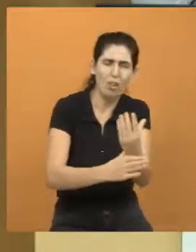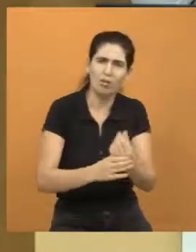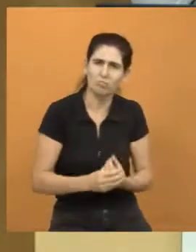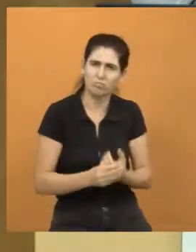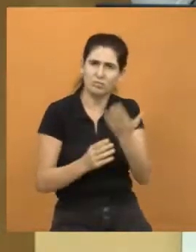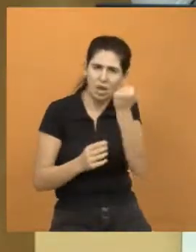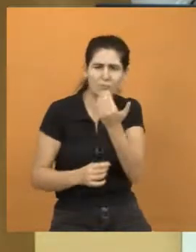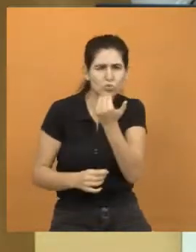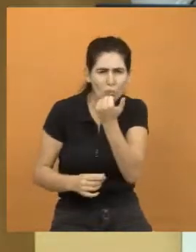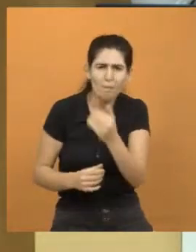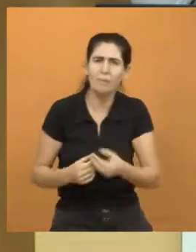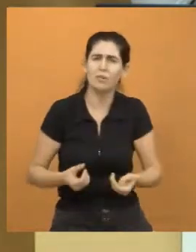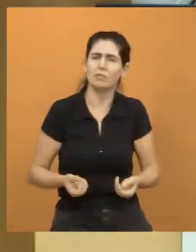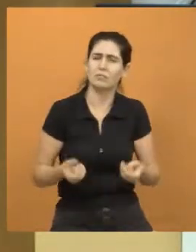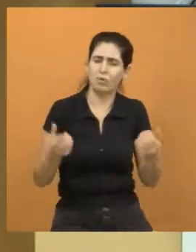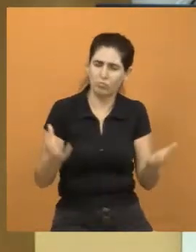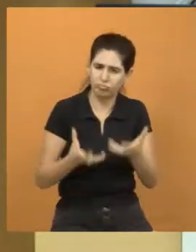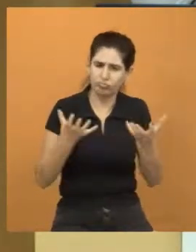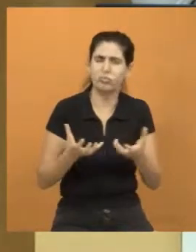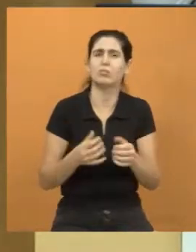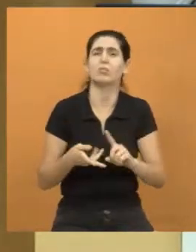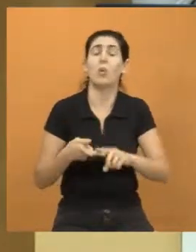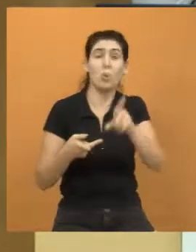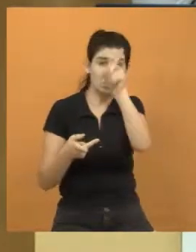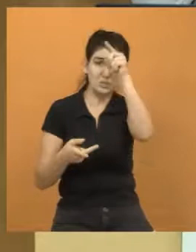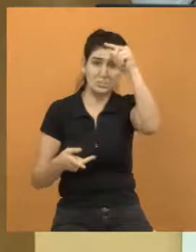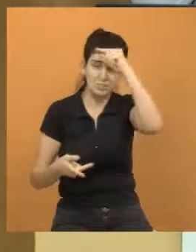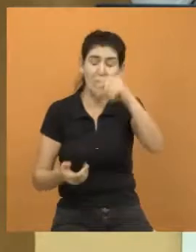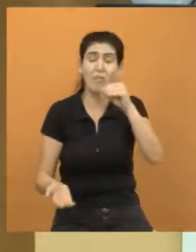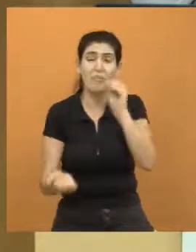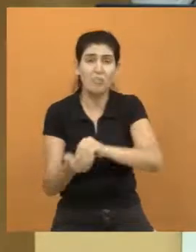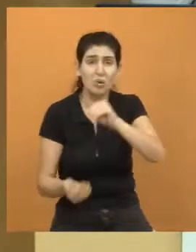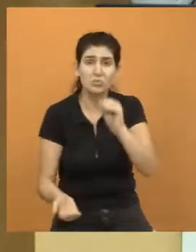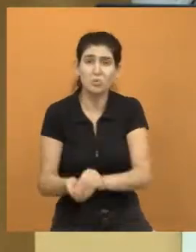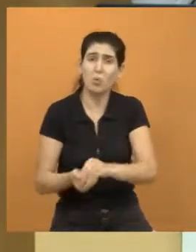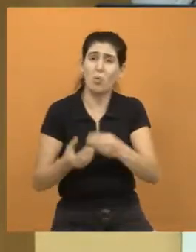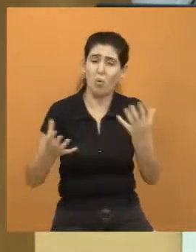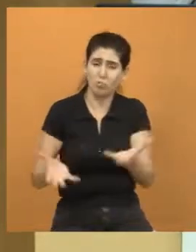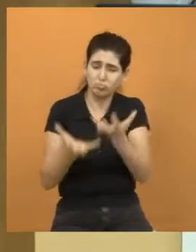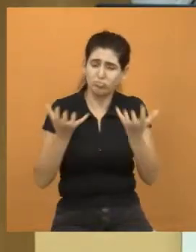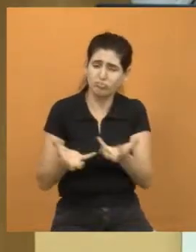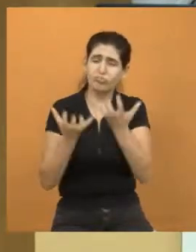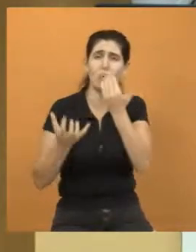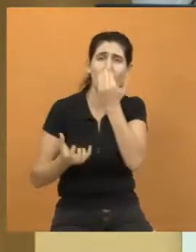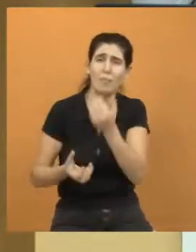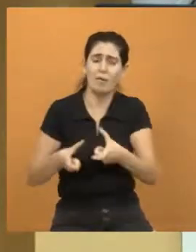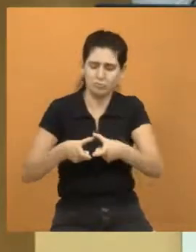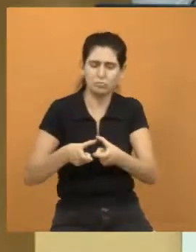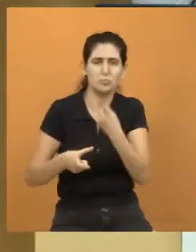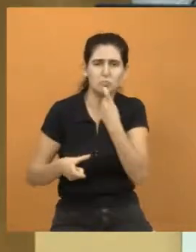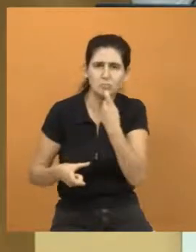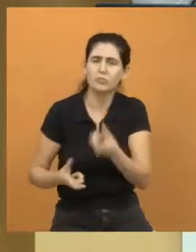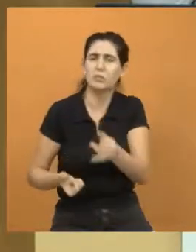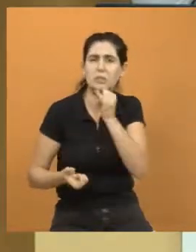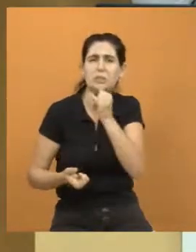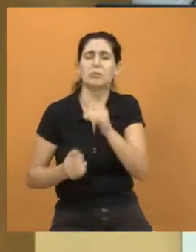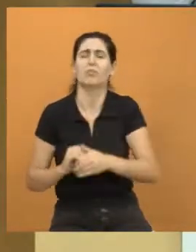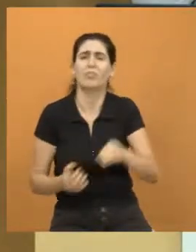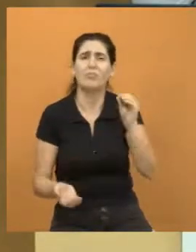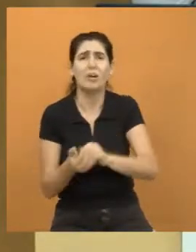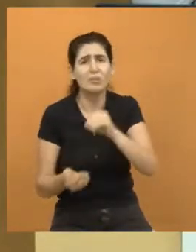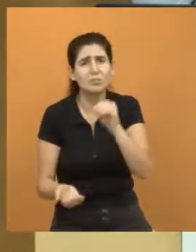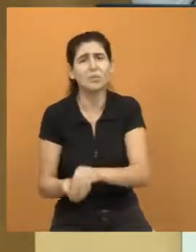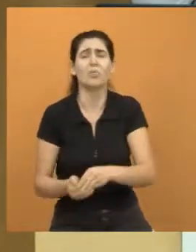no depoimento, olha, o hospital estava ficando sem verduras e legumes, o pessoal achou o caminho da onde funciona